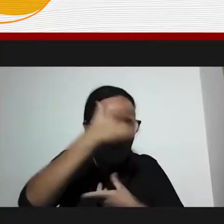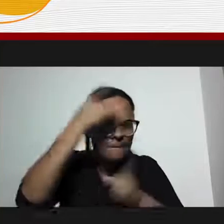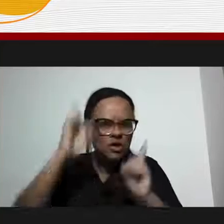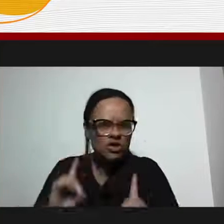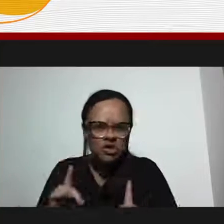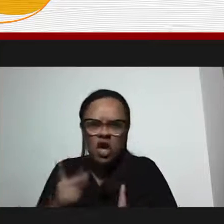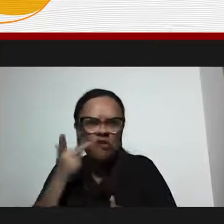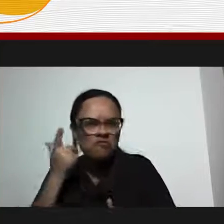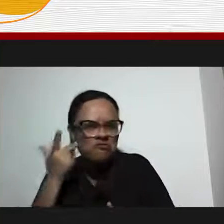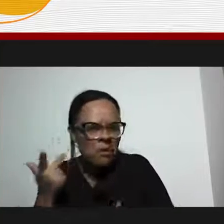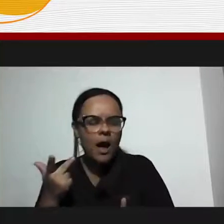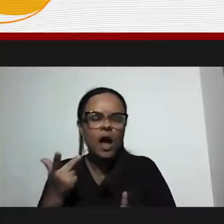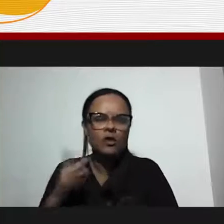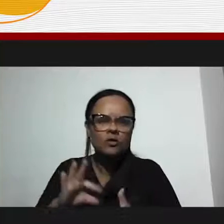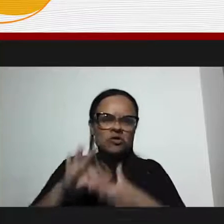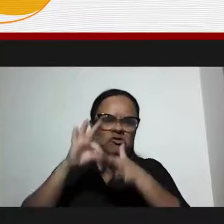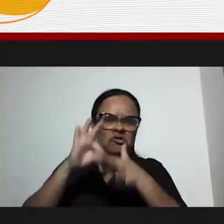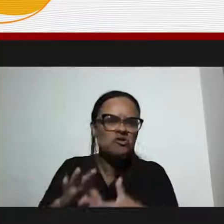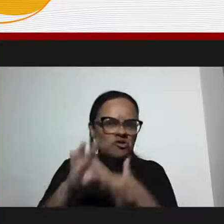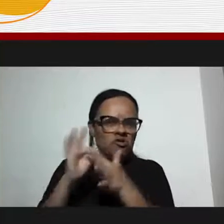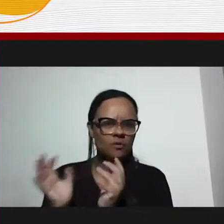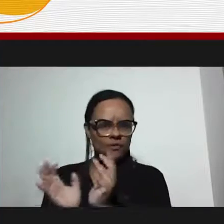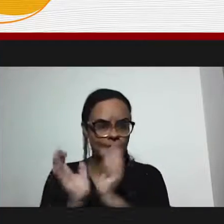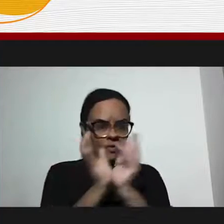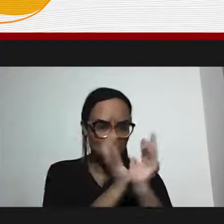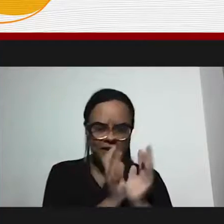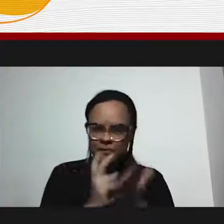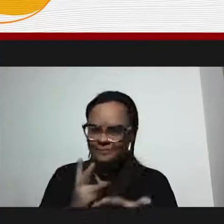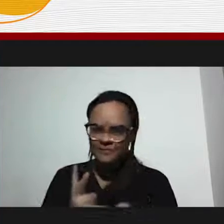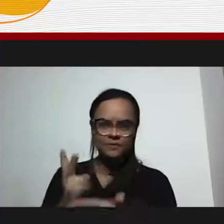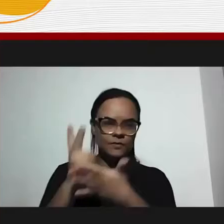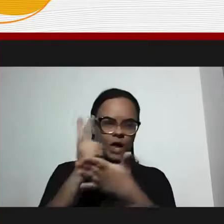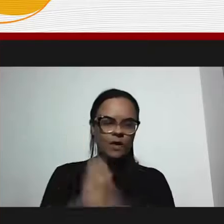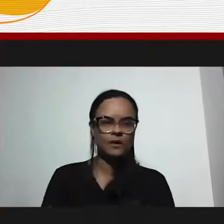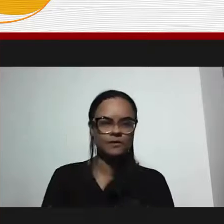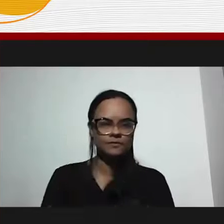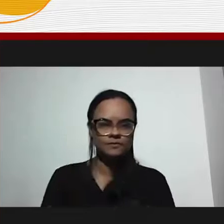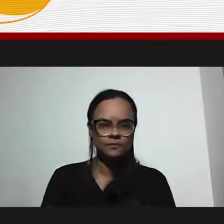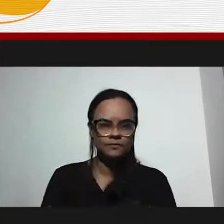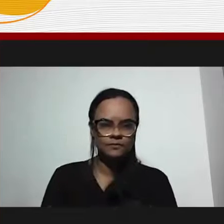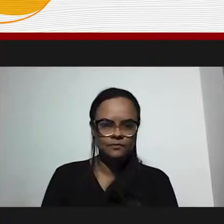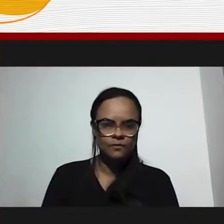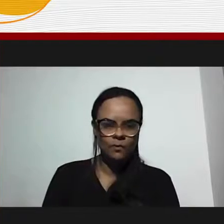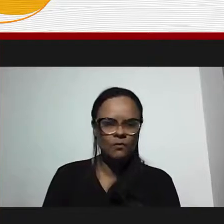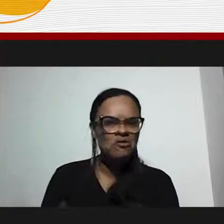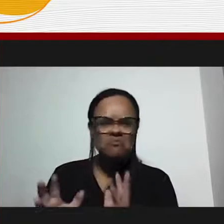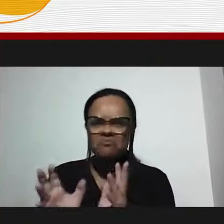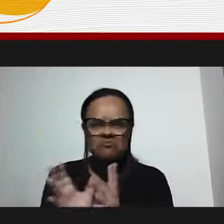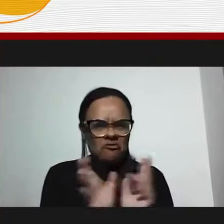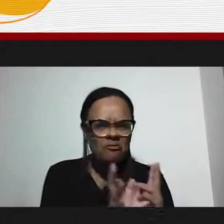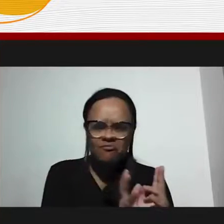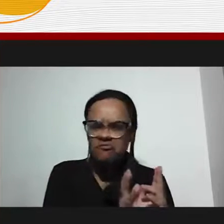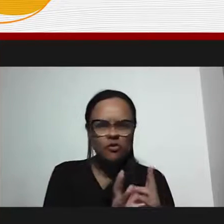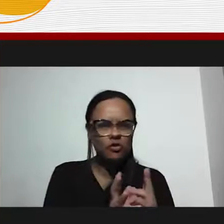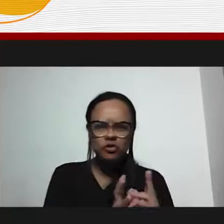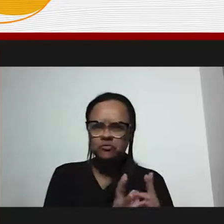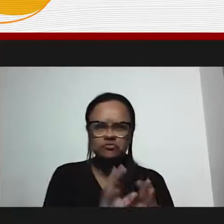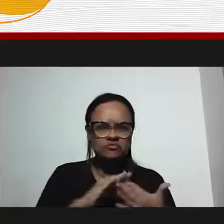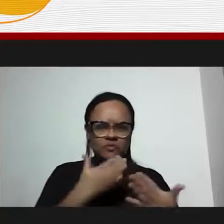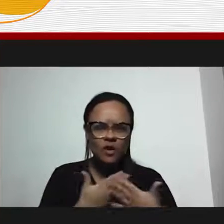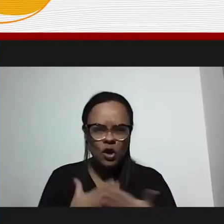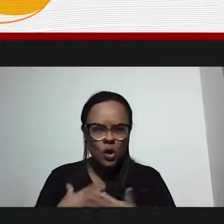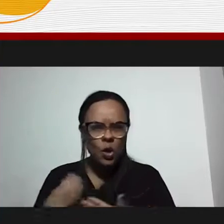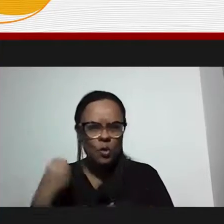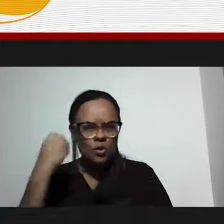de classe, sempre fui líder da escola, né, nos grêmios estudantis. Cheguei a viajar